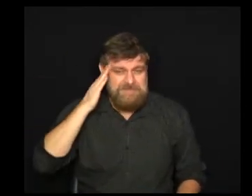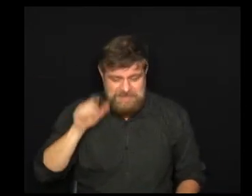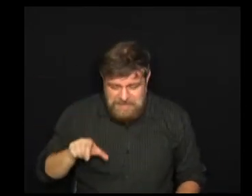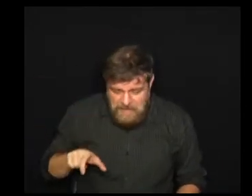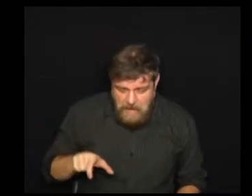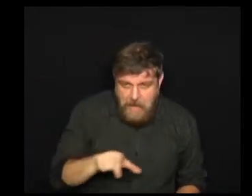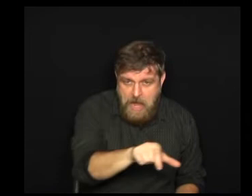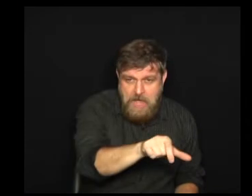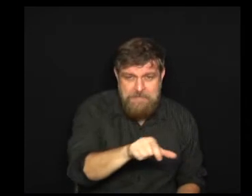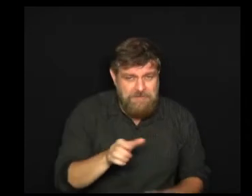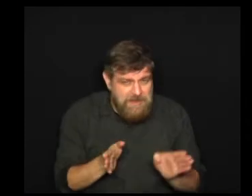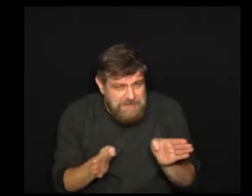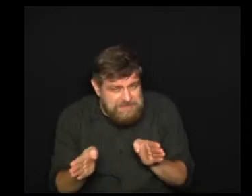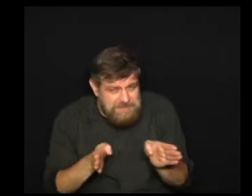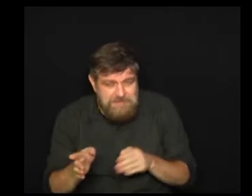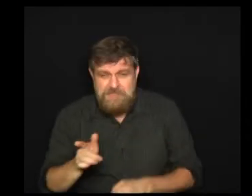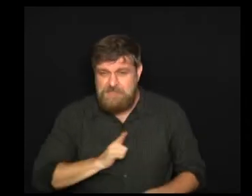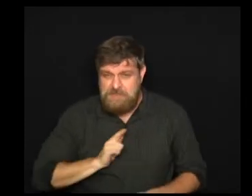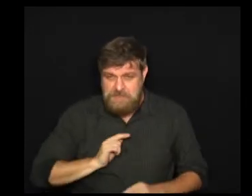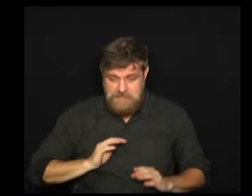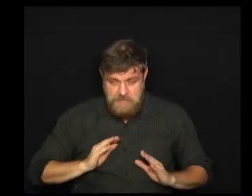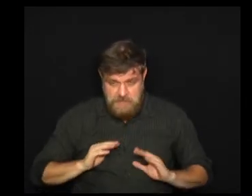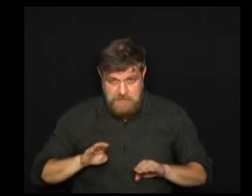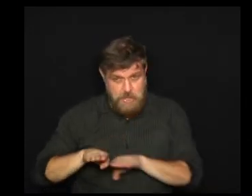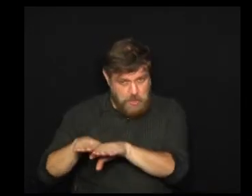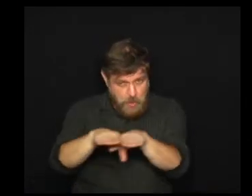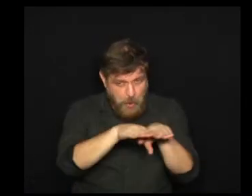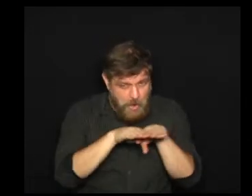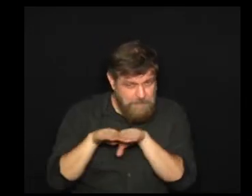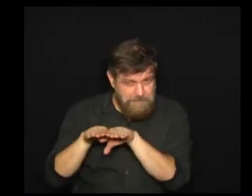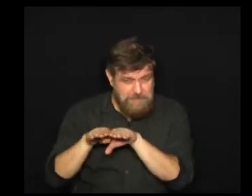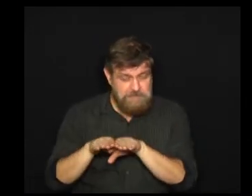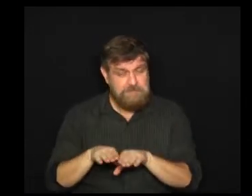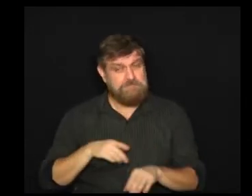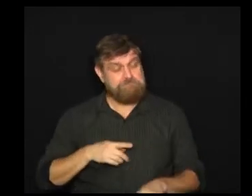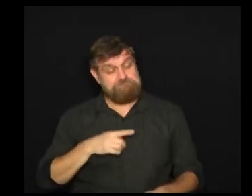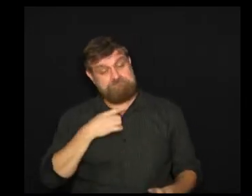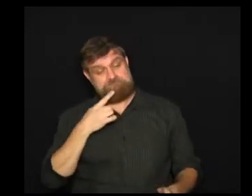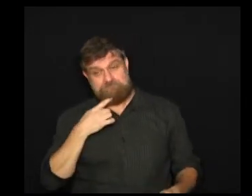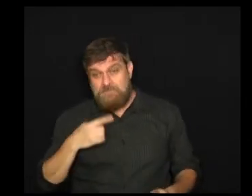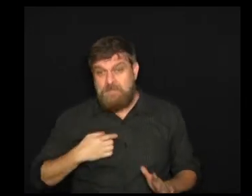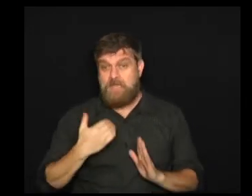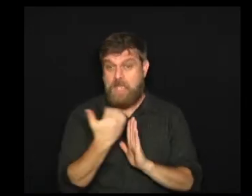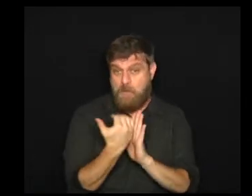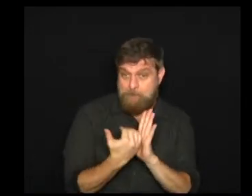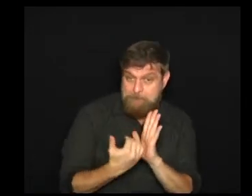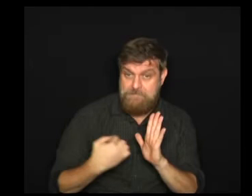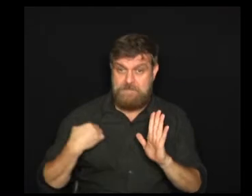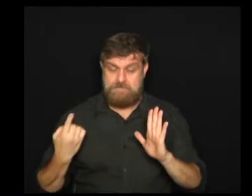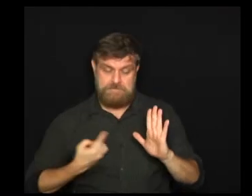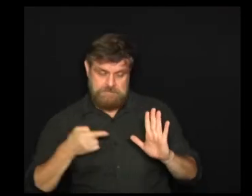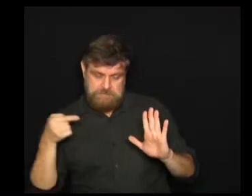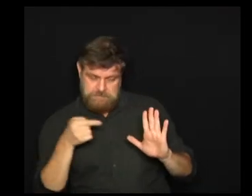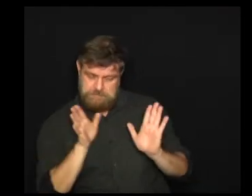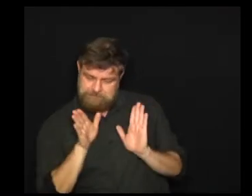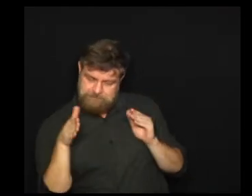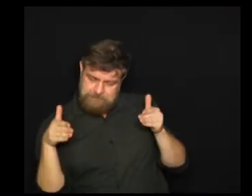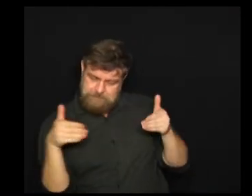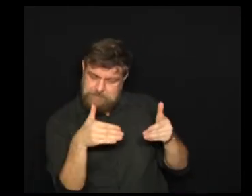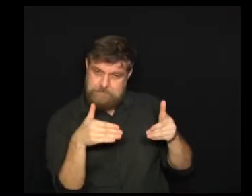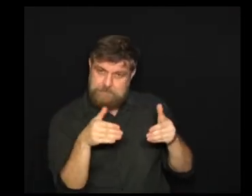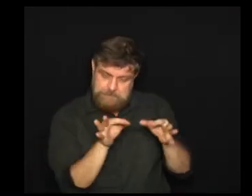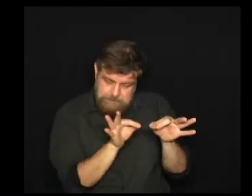a acessibilidade adequada para que todos possam chegar lá. Então, nesse plano, é um plano que nós estamos começando a